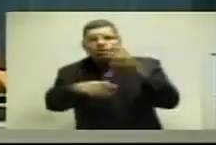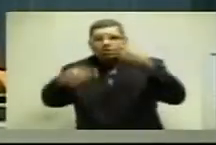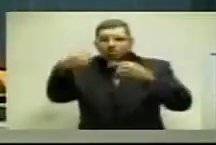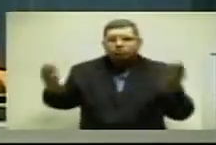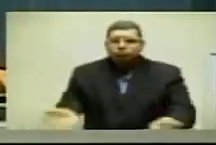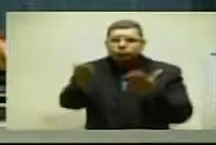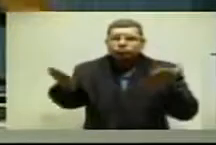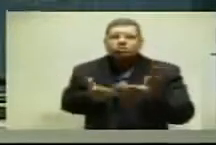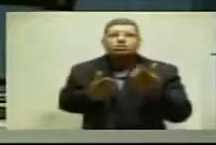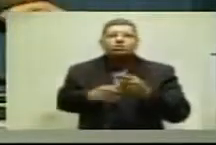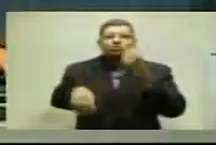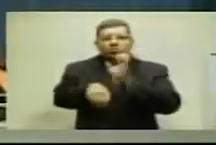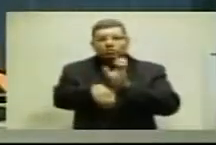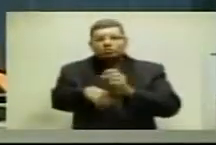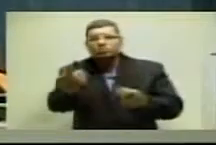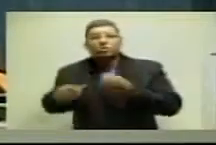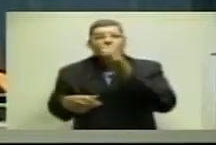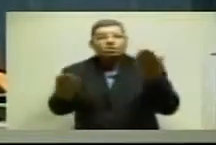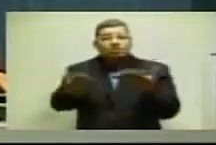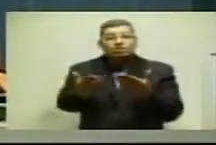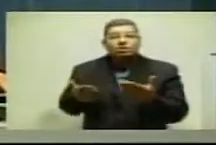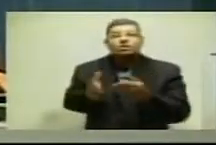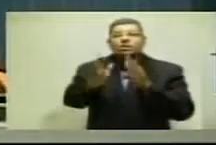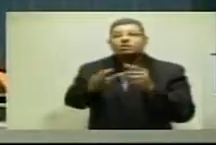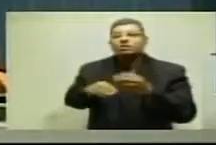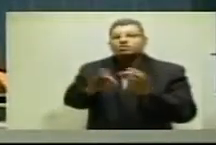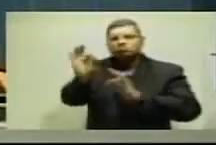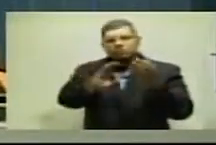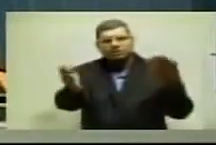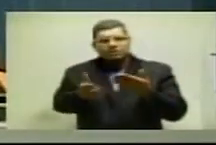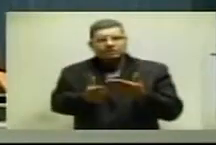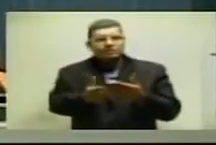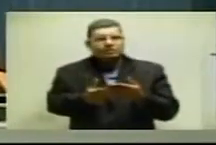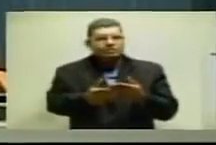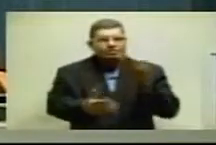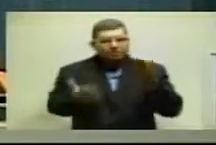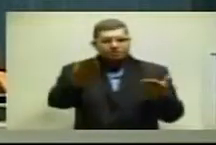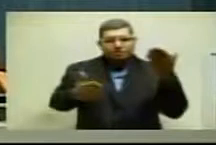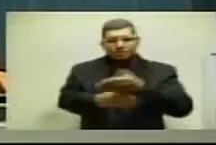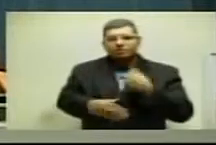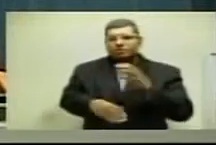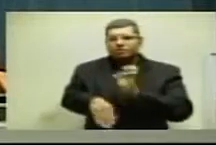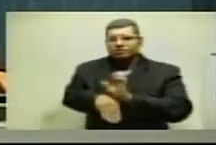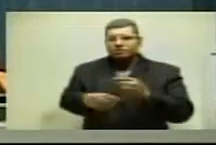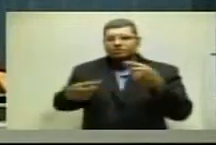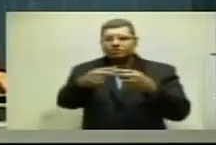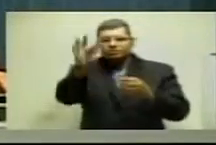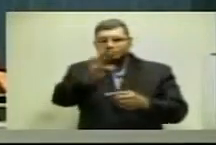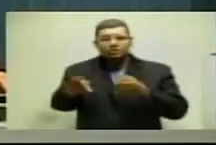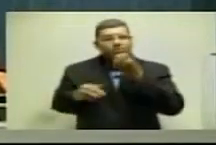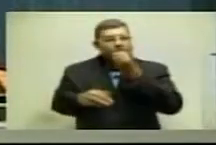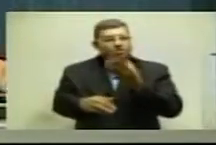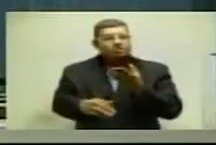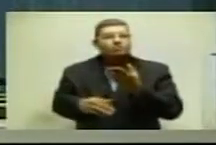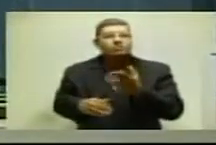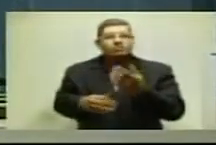de incentivo fiscal para um estado ou para o outro. Isso gera instabilidade, desequilíbrio no nosso pacto federativo.